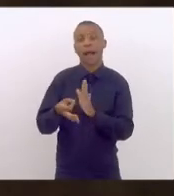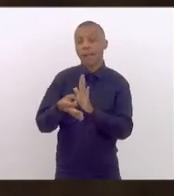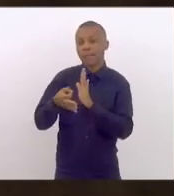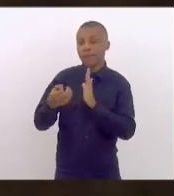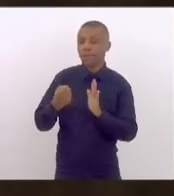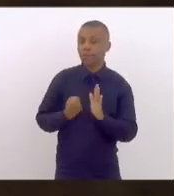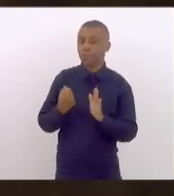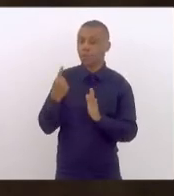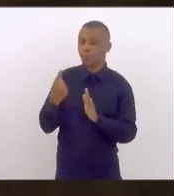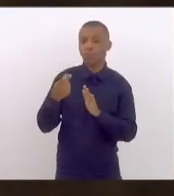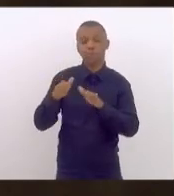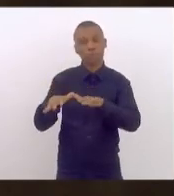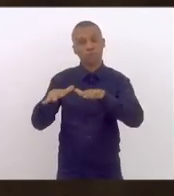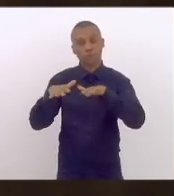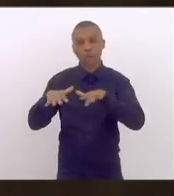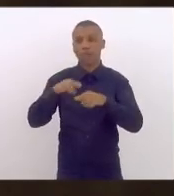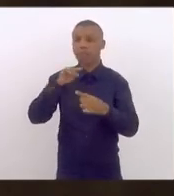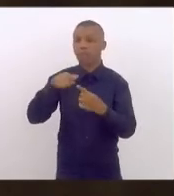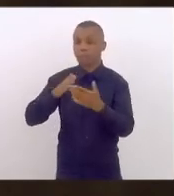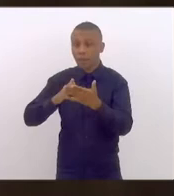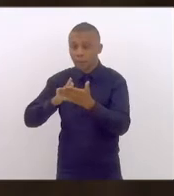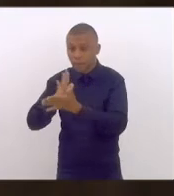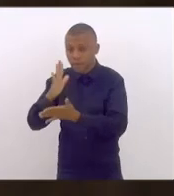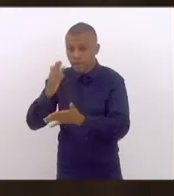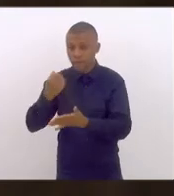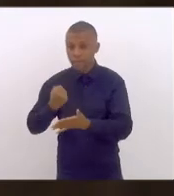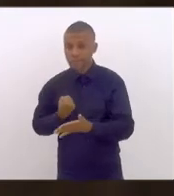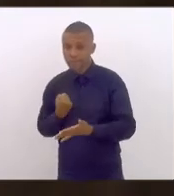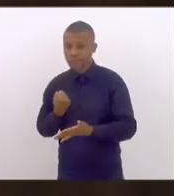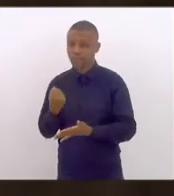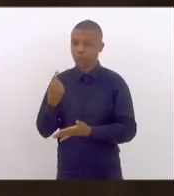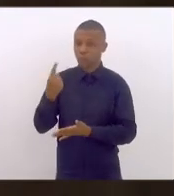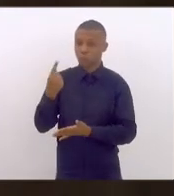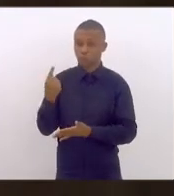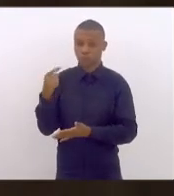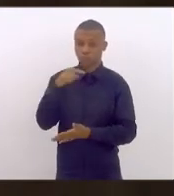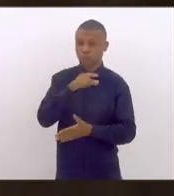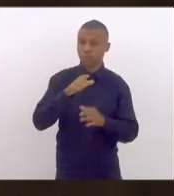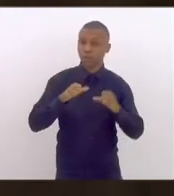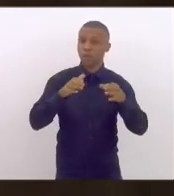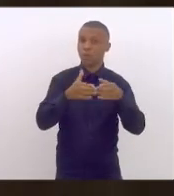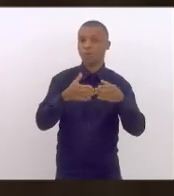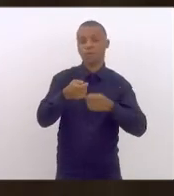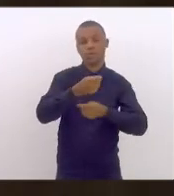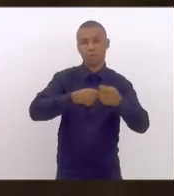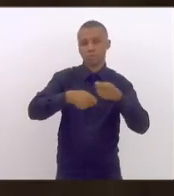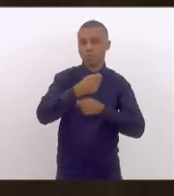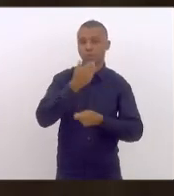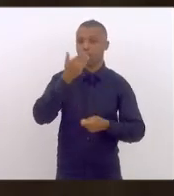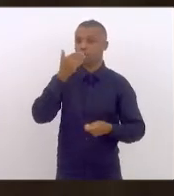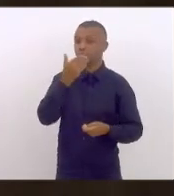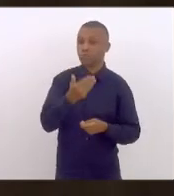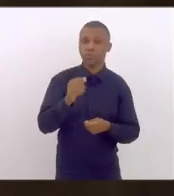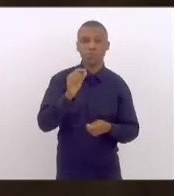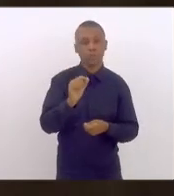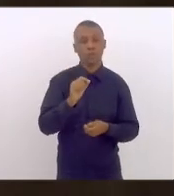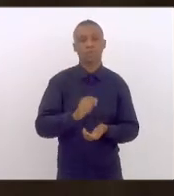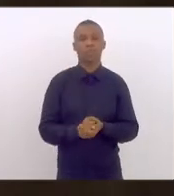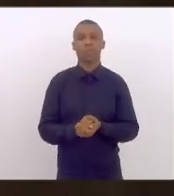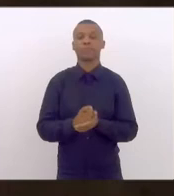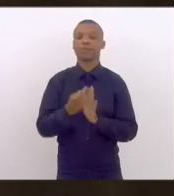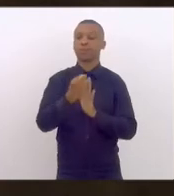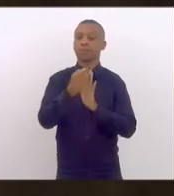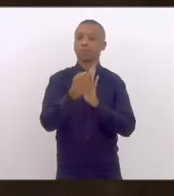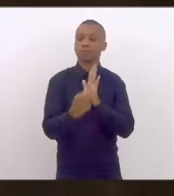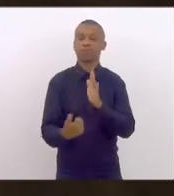plenário pela aprovação da emenda um da comissão de Economia concluindo por